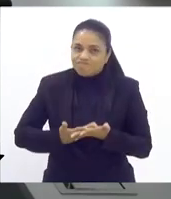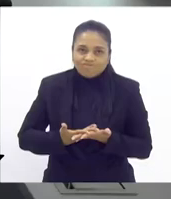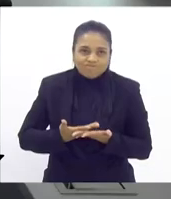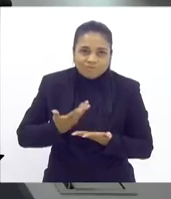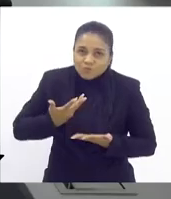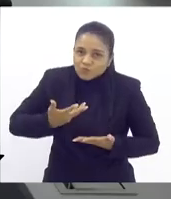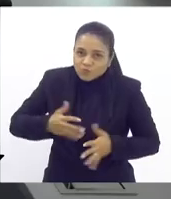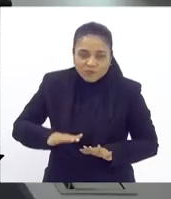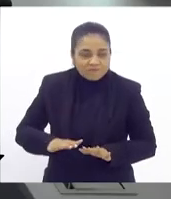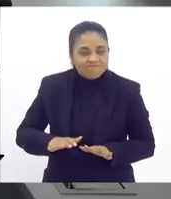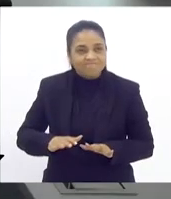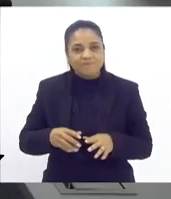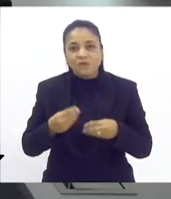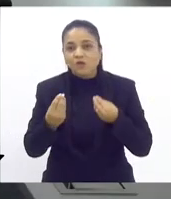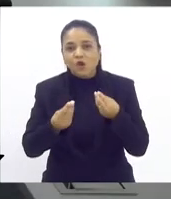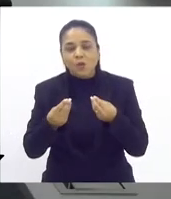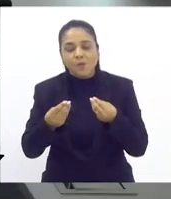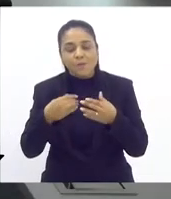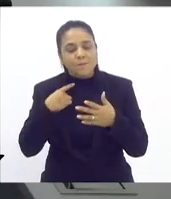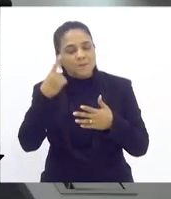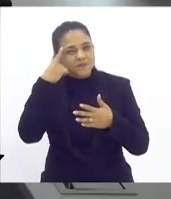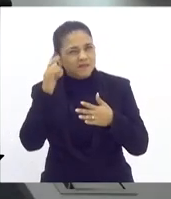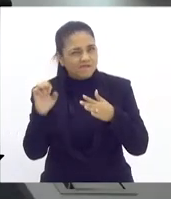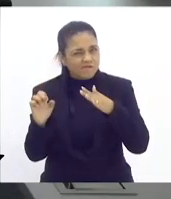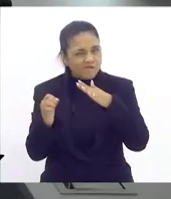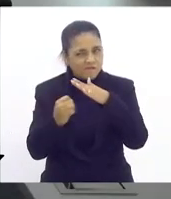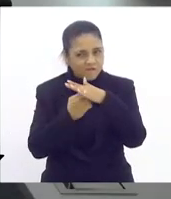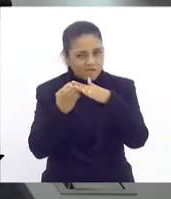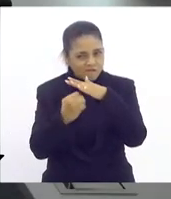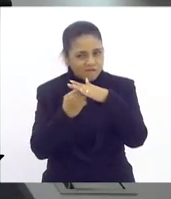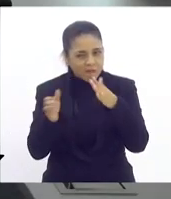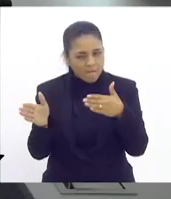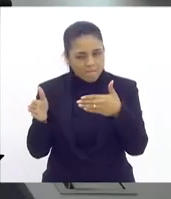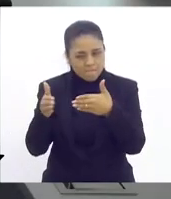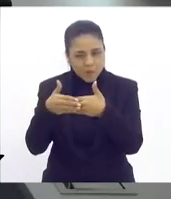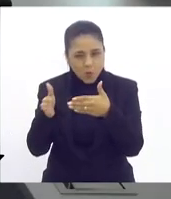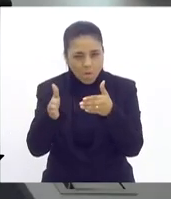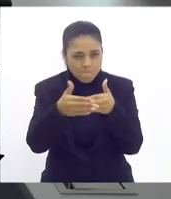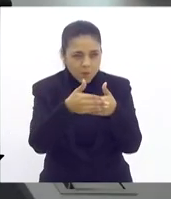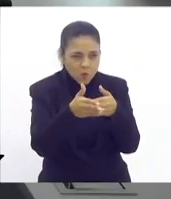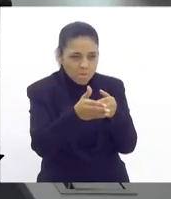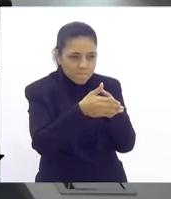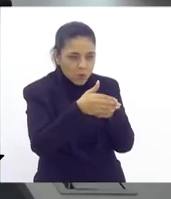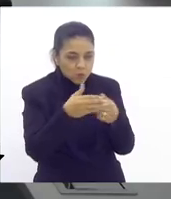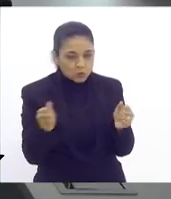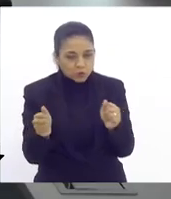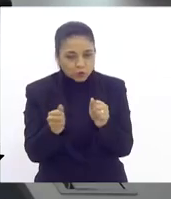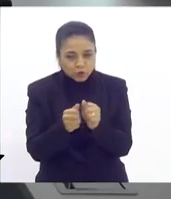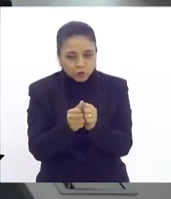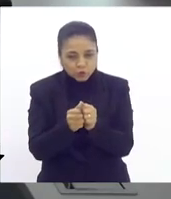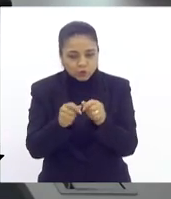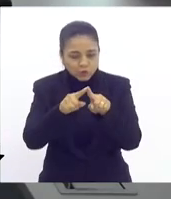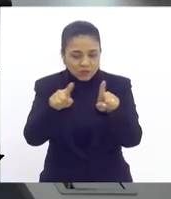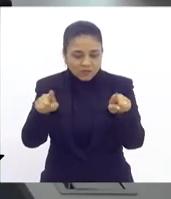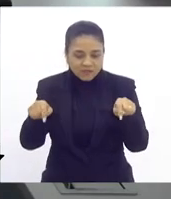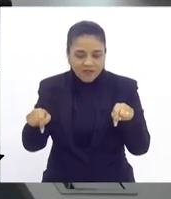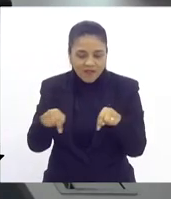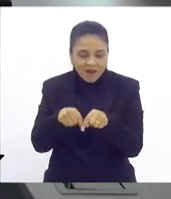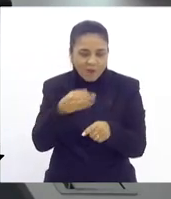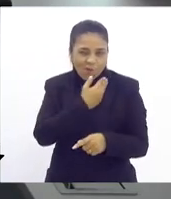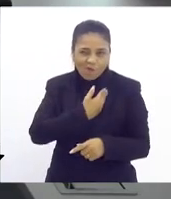que ela se blinda tá tentando se blindar com o governador tá lá tá lá em Lisboa fazendo Lobby o cara tá fazendo lobby